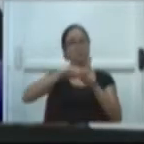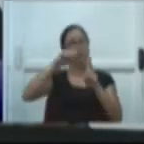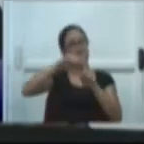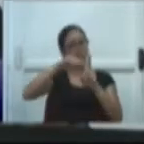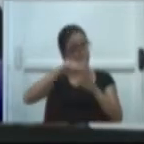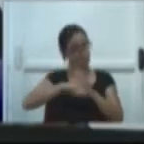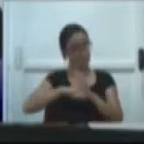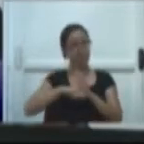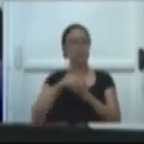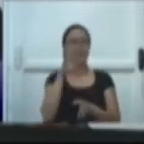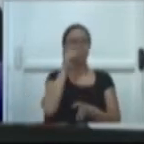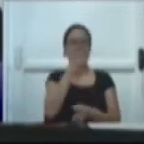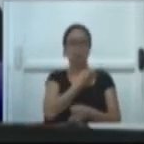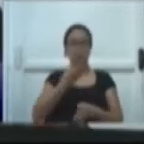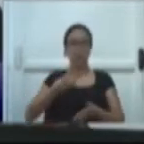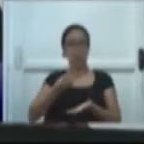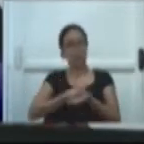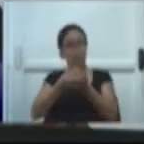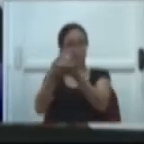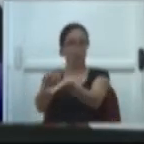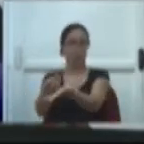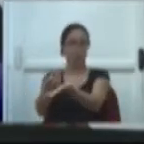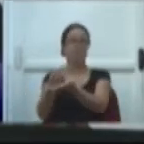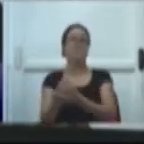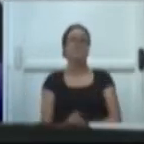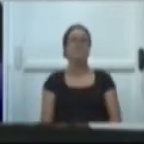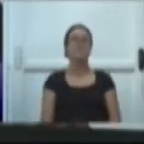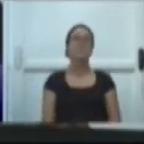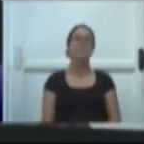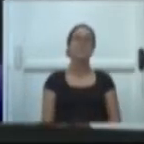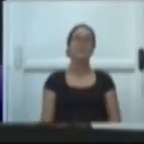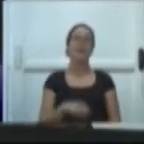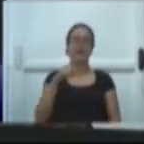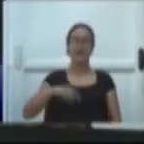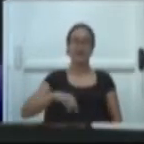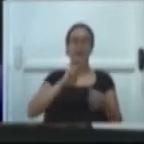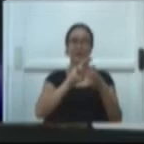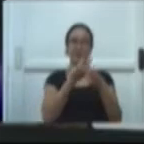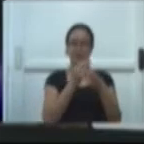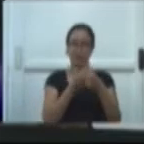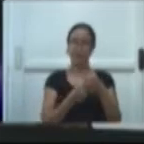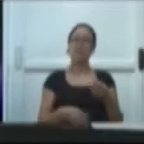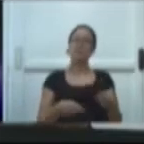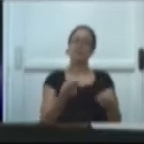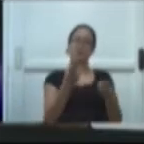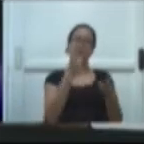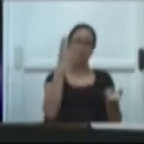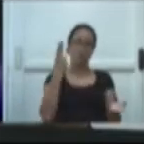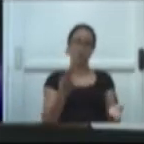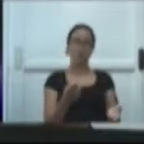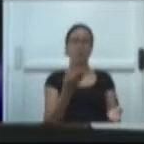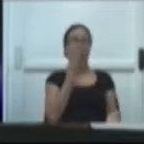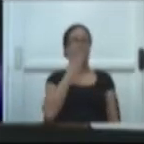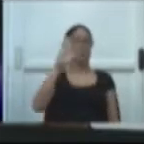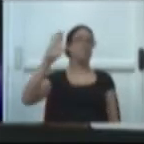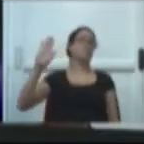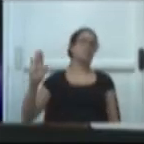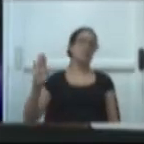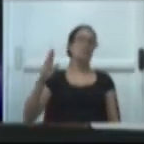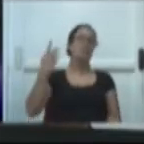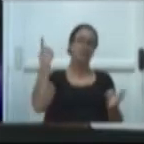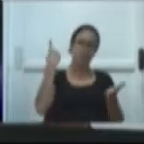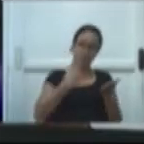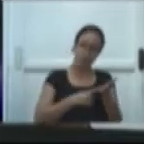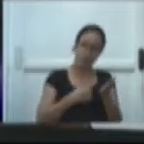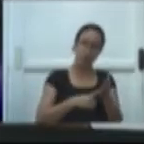a continuar implementando as funções gratificadas. Nós pedimos no mandato do presidente da Câmara,